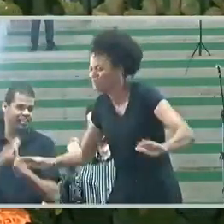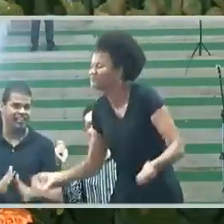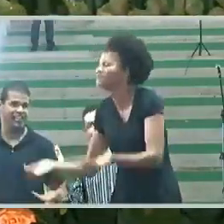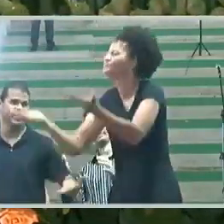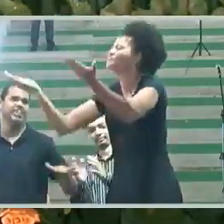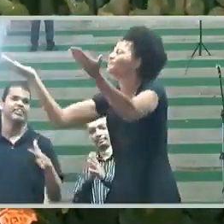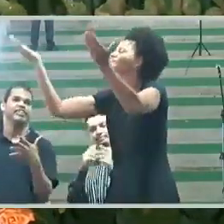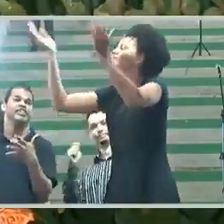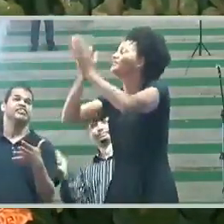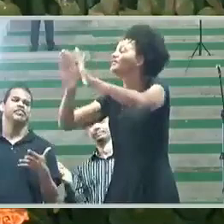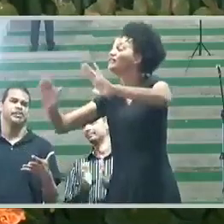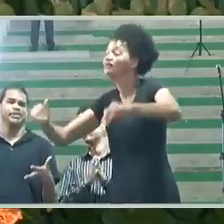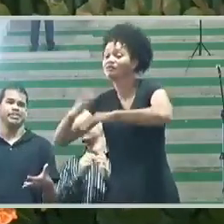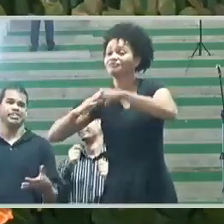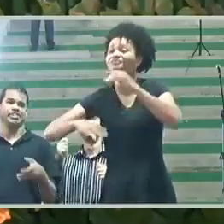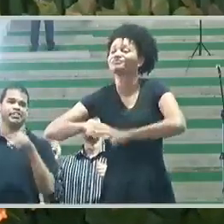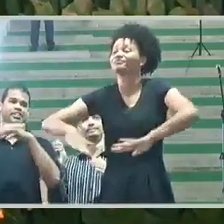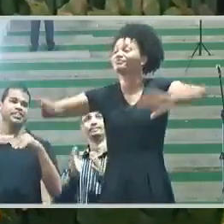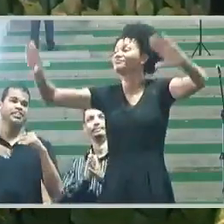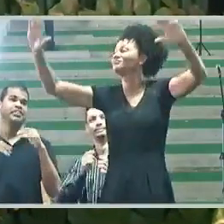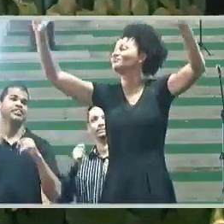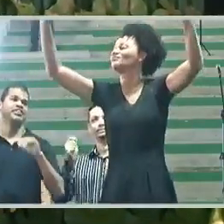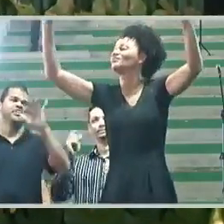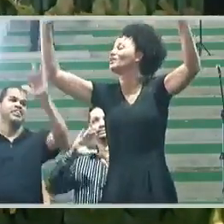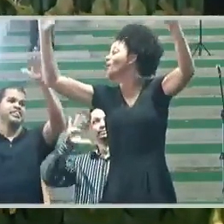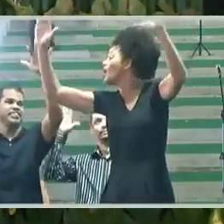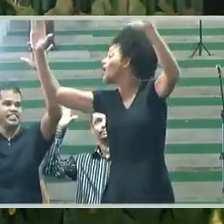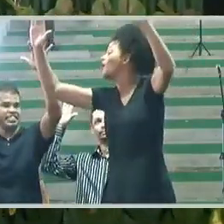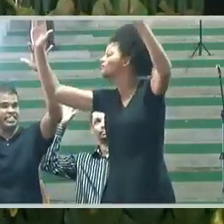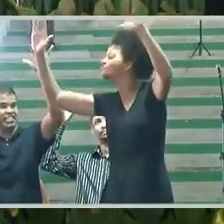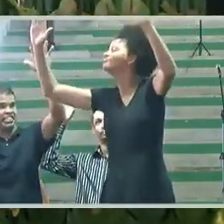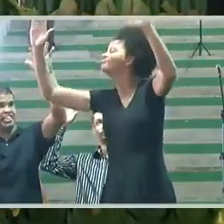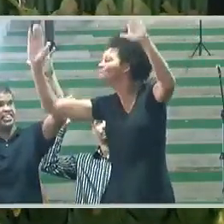Vai, agora levanta sua mão e diga alguma coisa com seu som, vai.